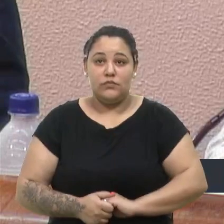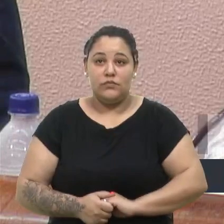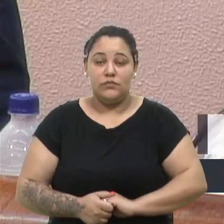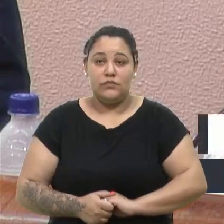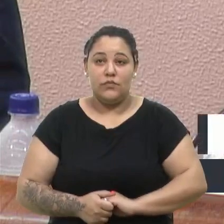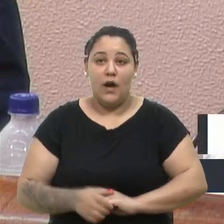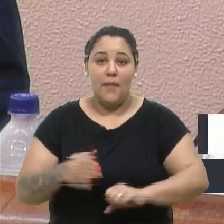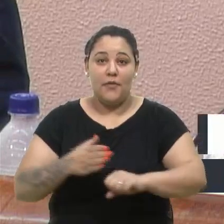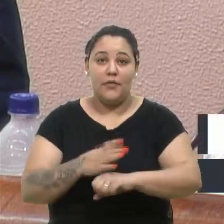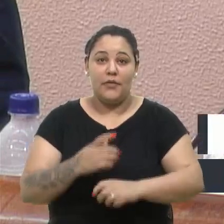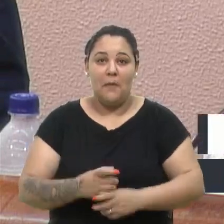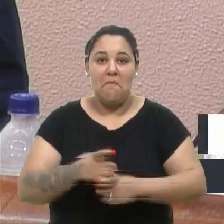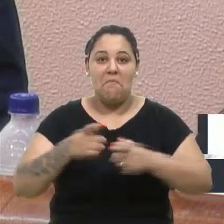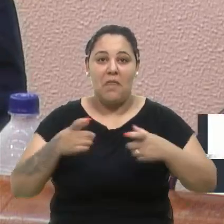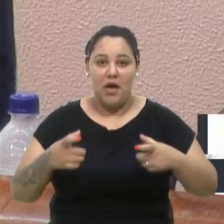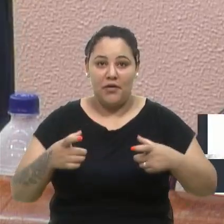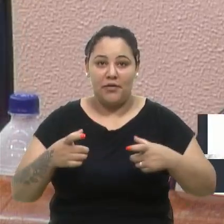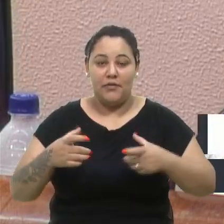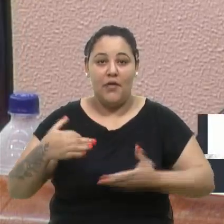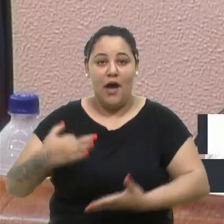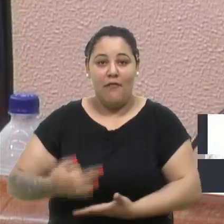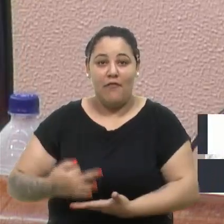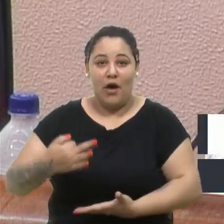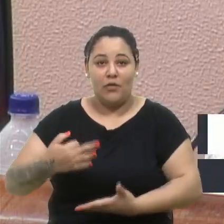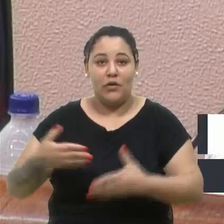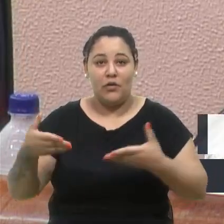unanimidade. Com ausência...